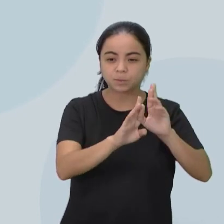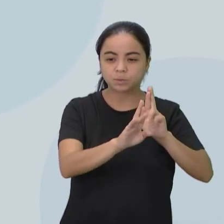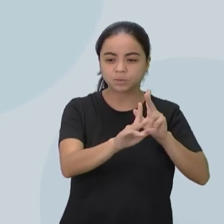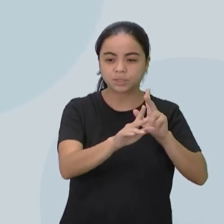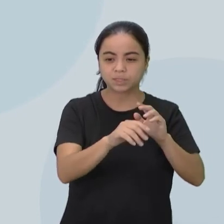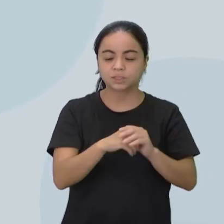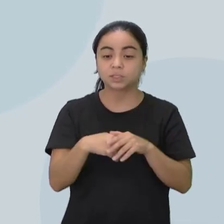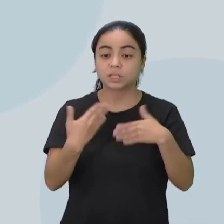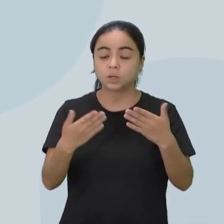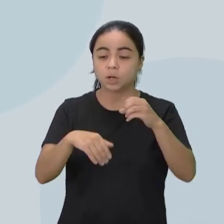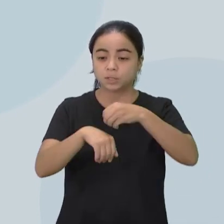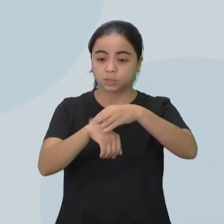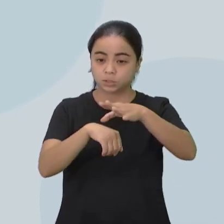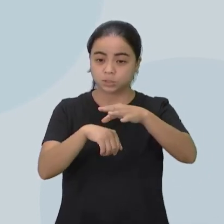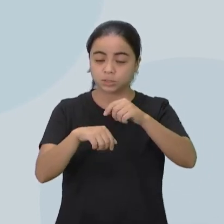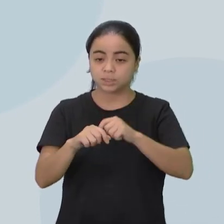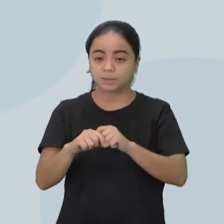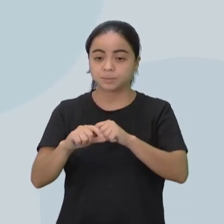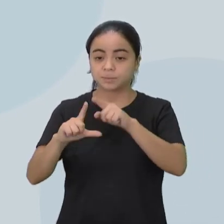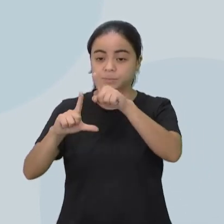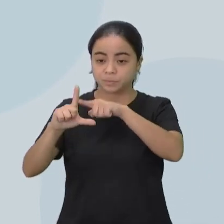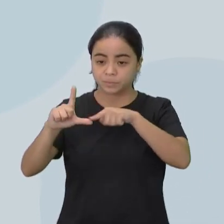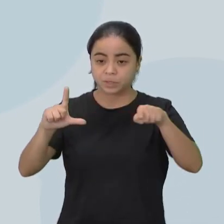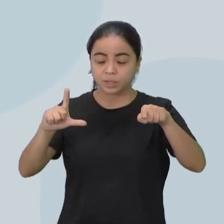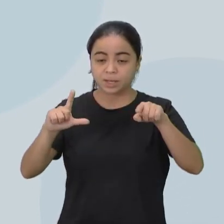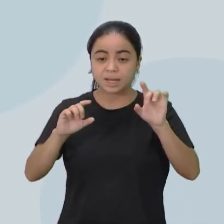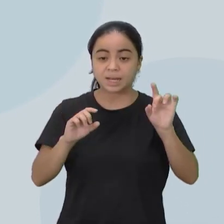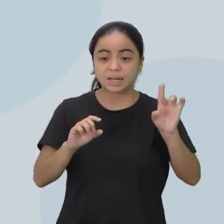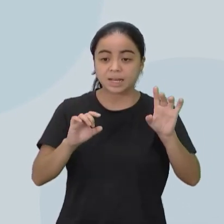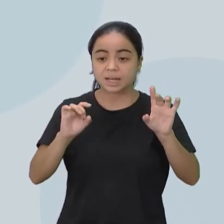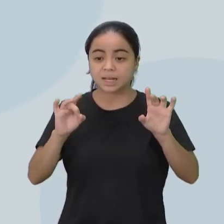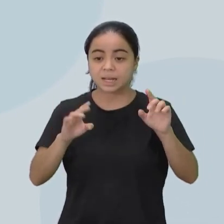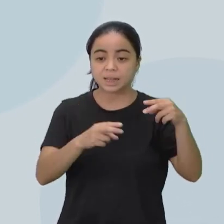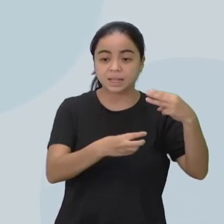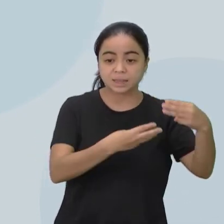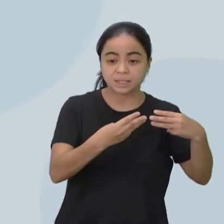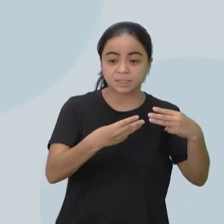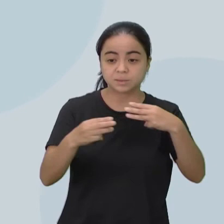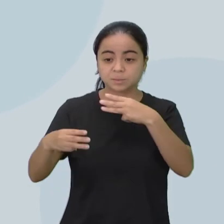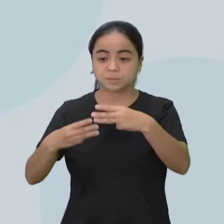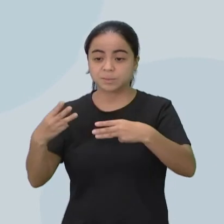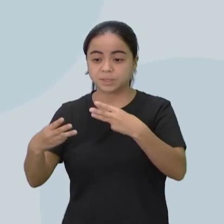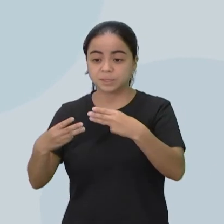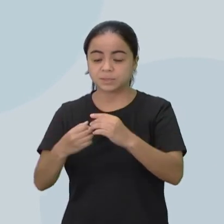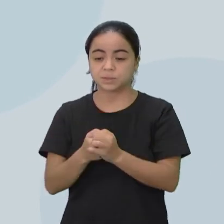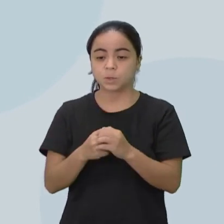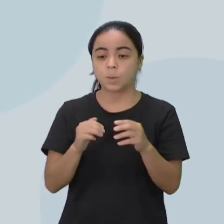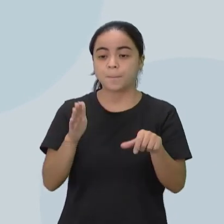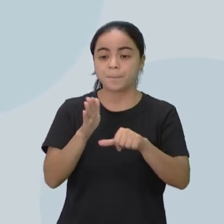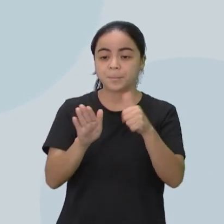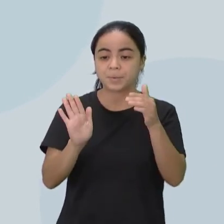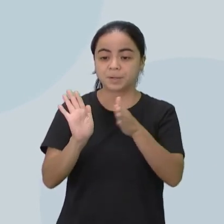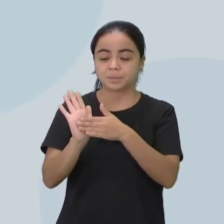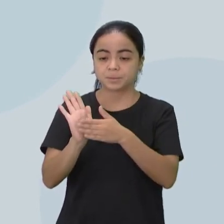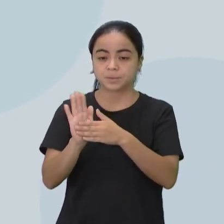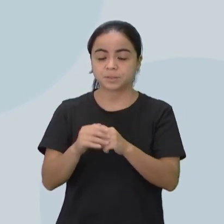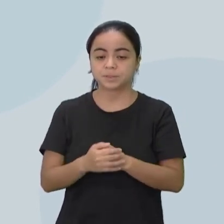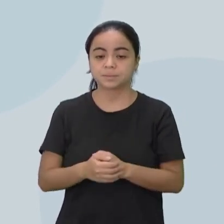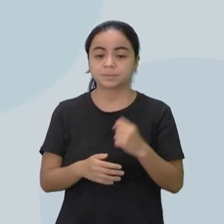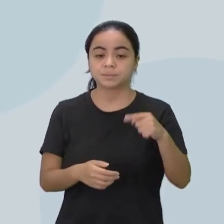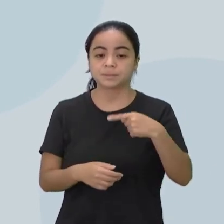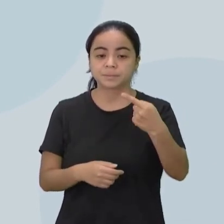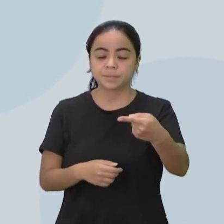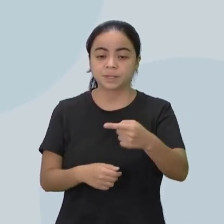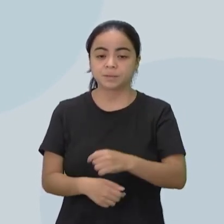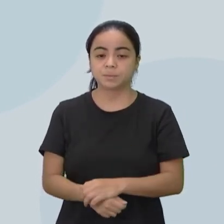que eu deixei, ó, é montar uma tabela aí para cada trimestre. Esta é a minha primeira proposta para vocês, tá bom? E depois